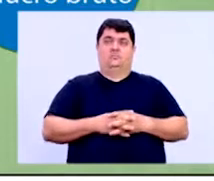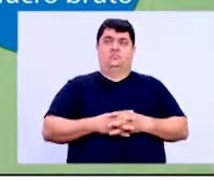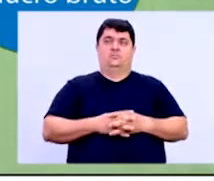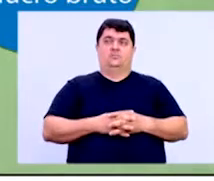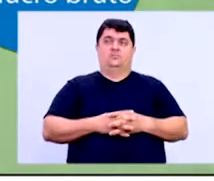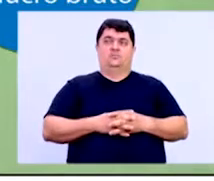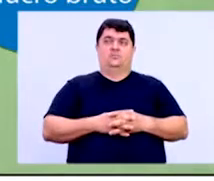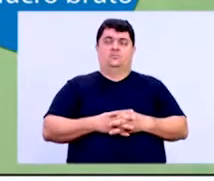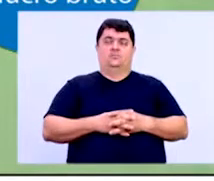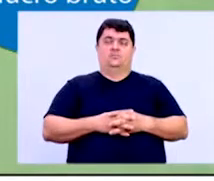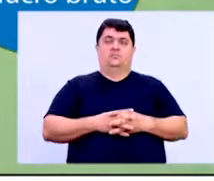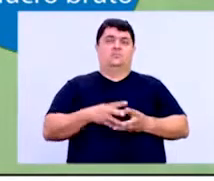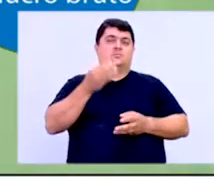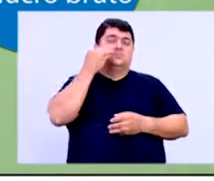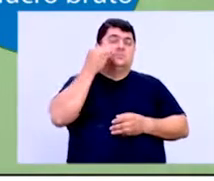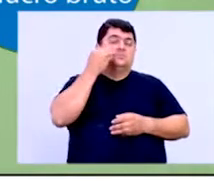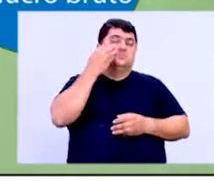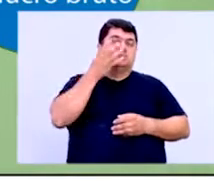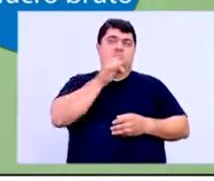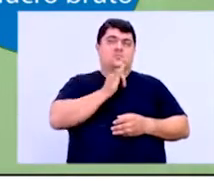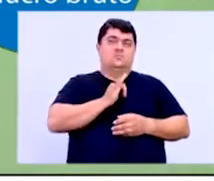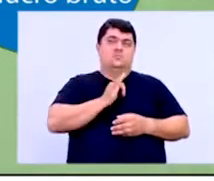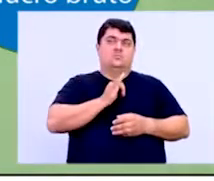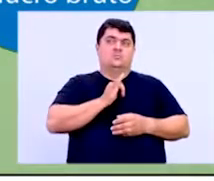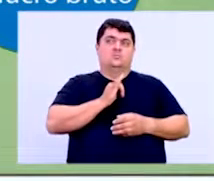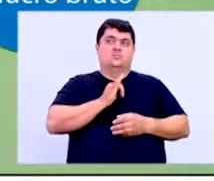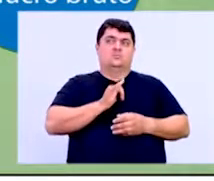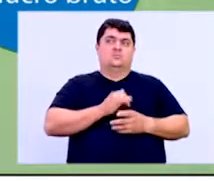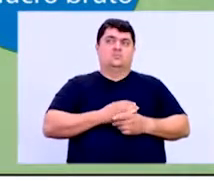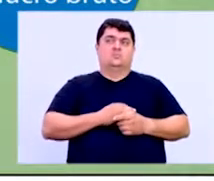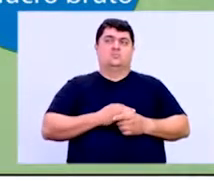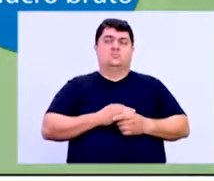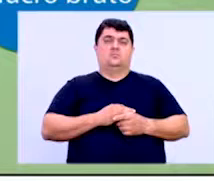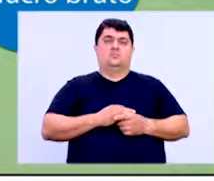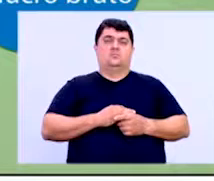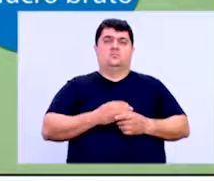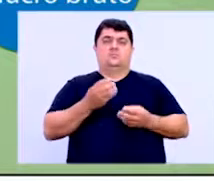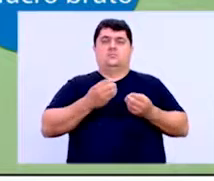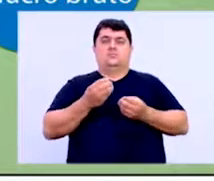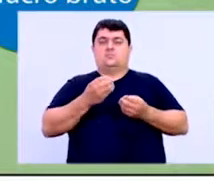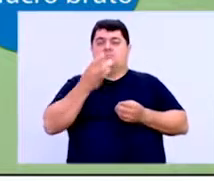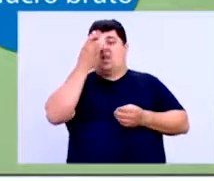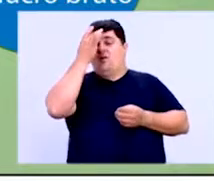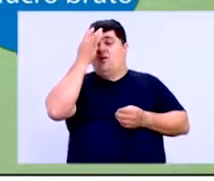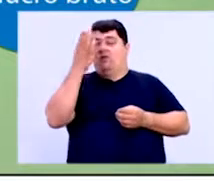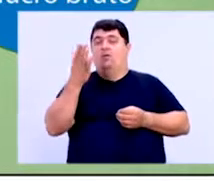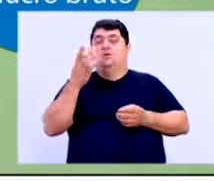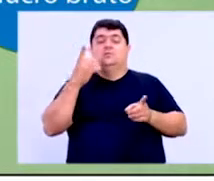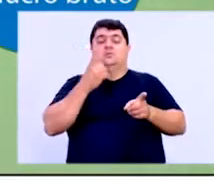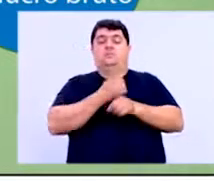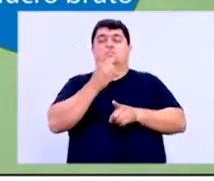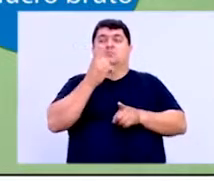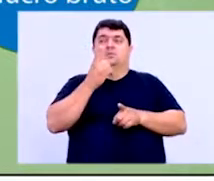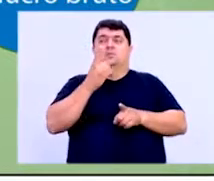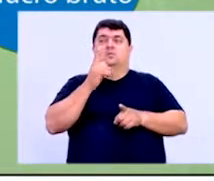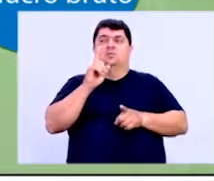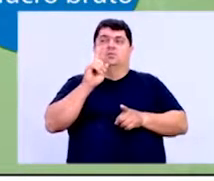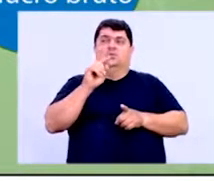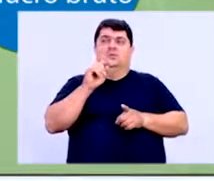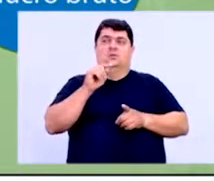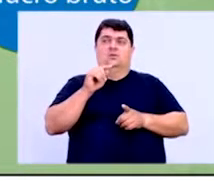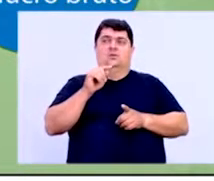certo? Vamos tirar um exemplo aqui de um modo mais fácil. Qual seria o modo mais fácil da gente identificar nossos custos?